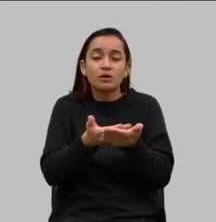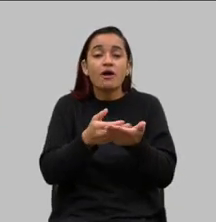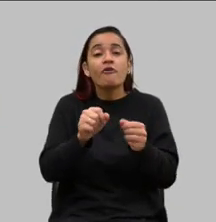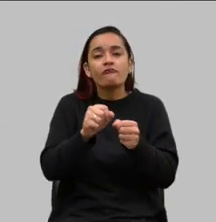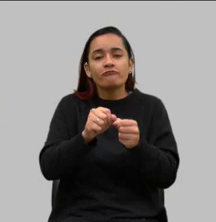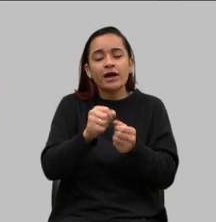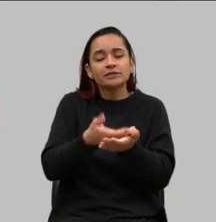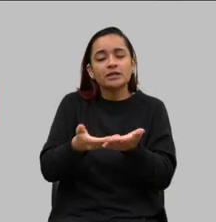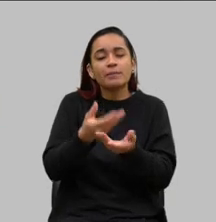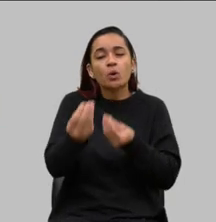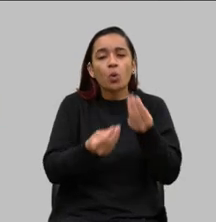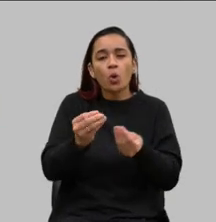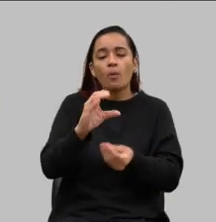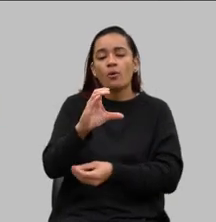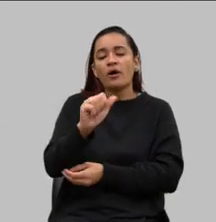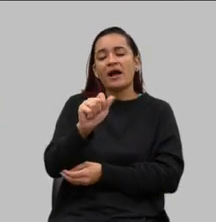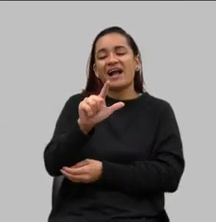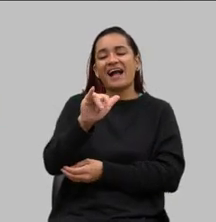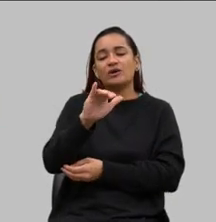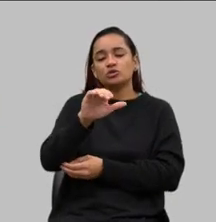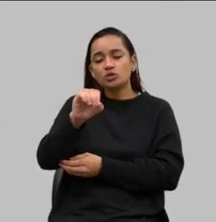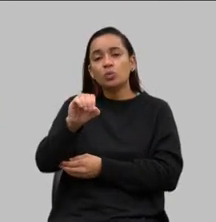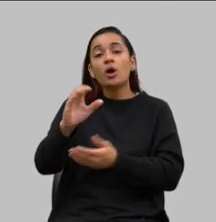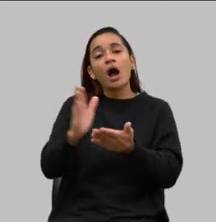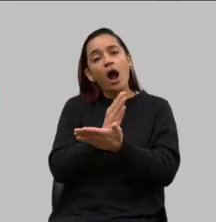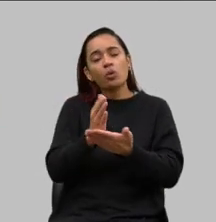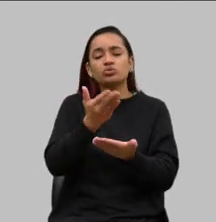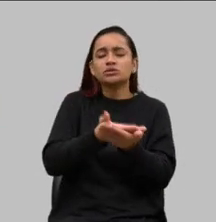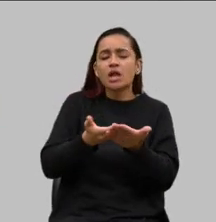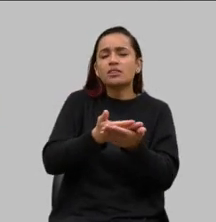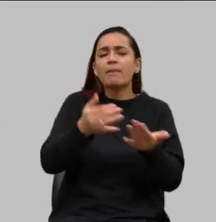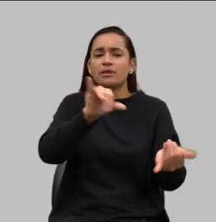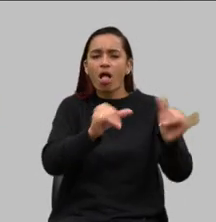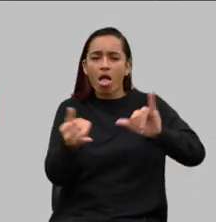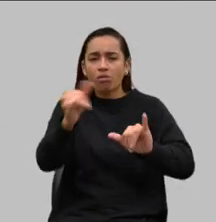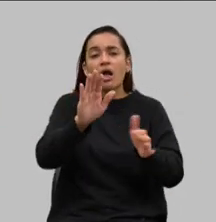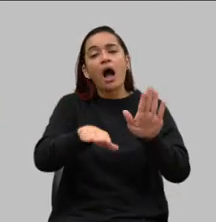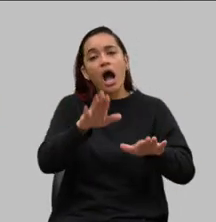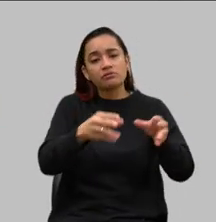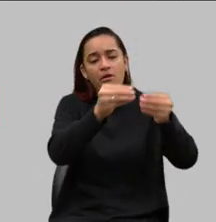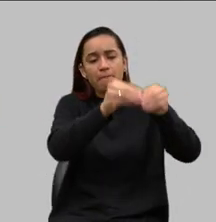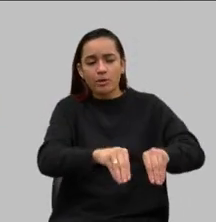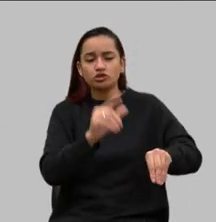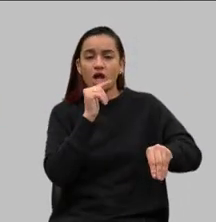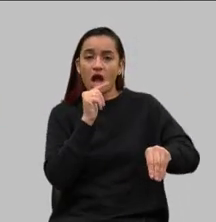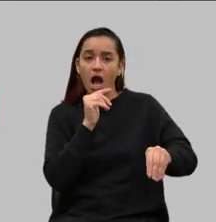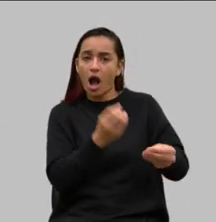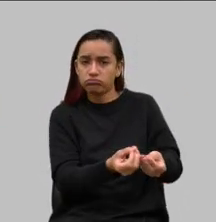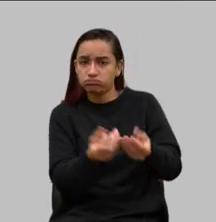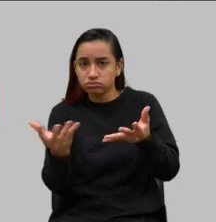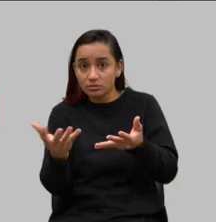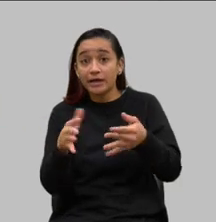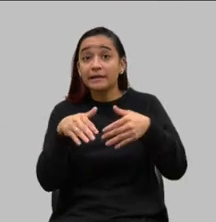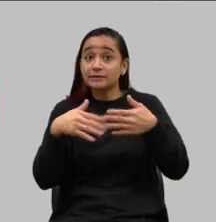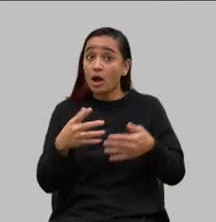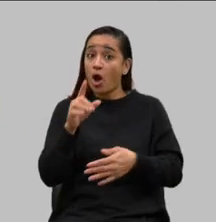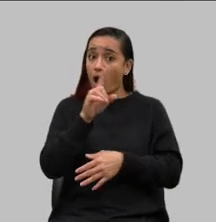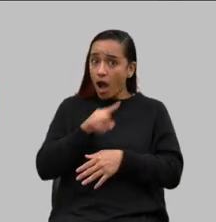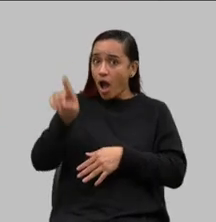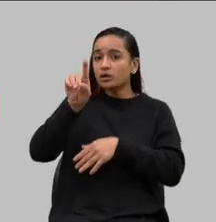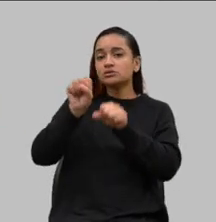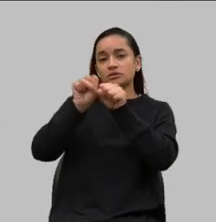eh nas águas no norte de Minas que prejudicam a sua potabilidade o seu uso para abastecimento público Então esse sistemas permitem a